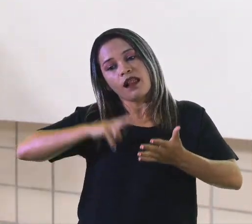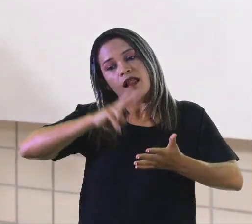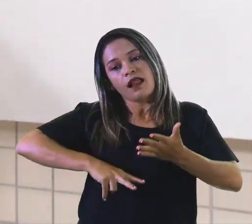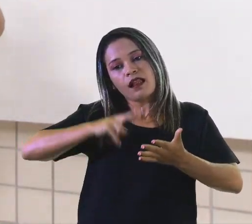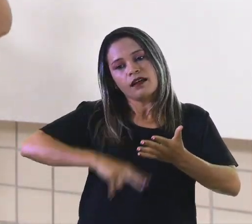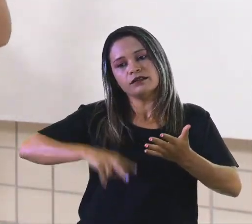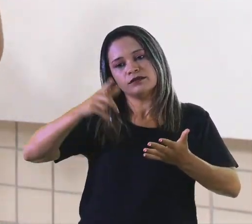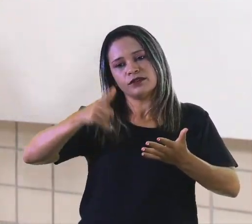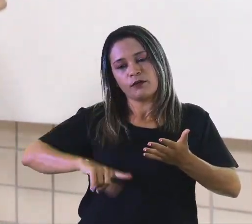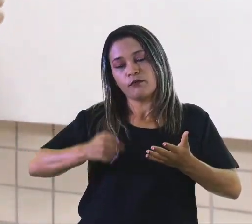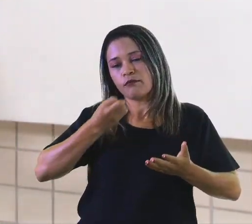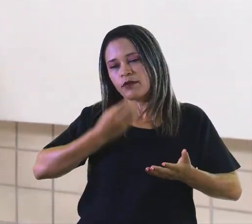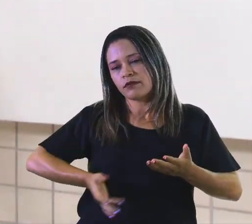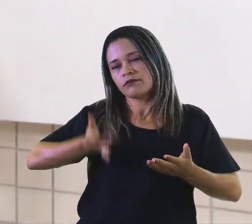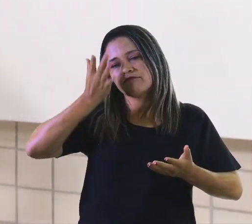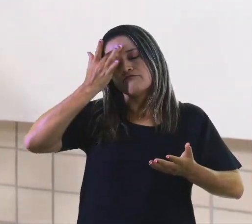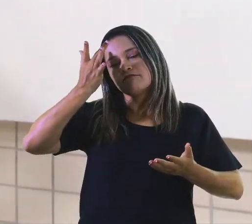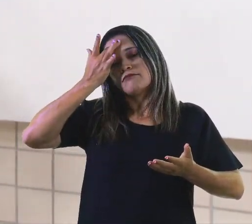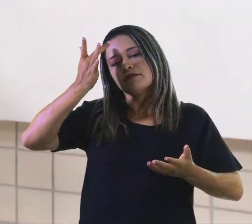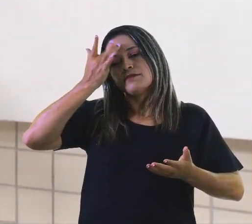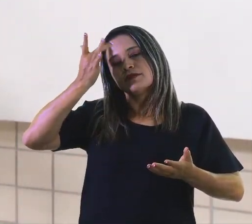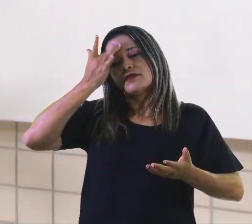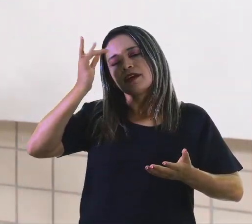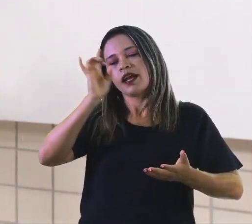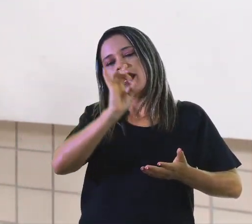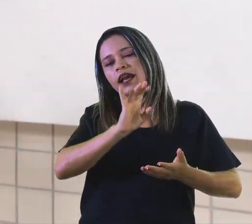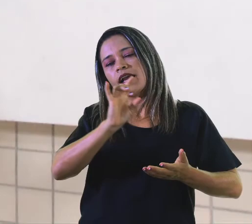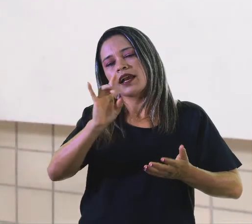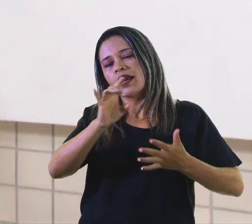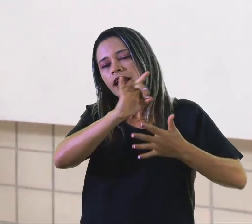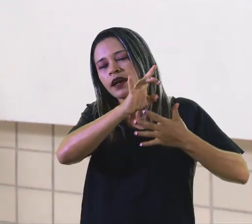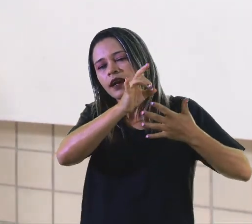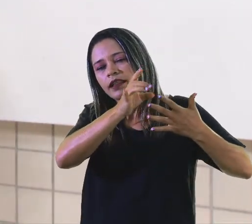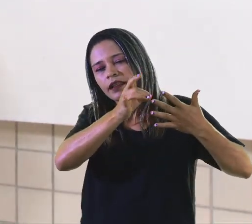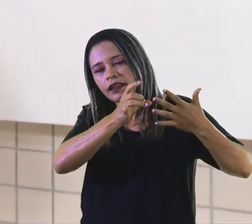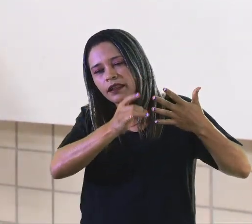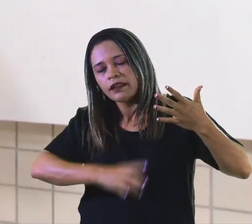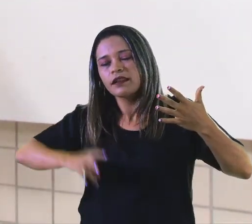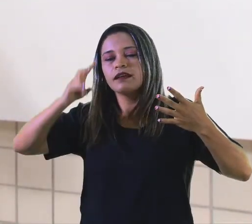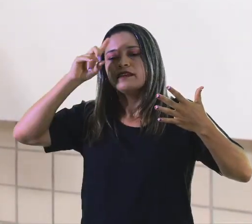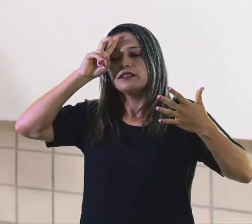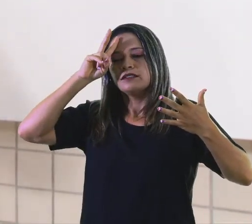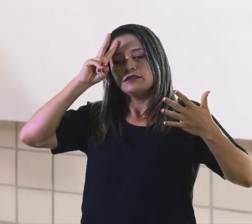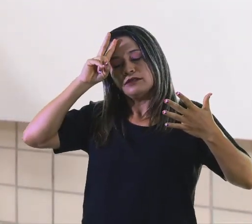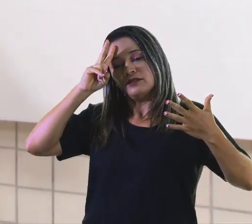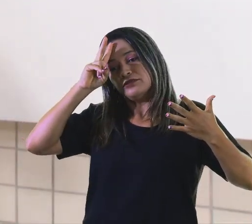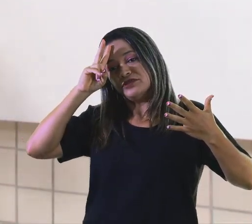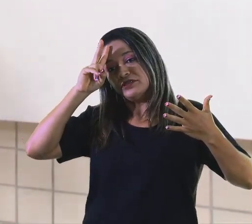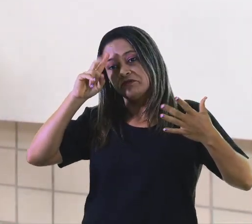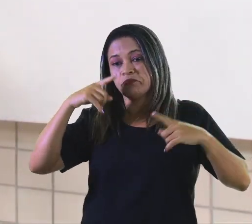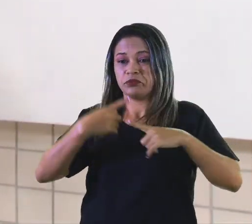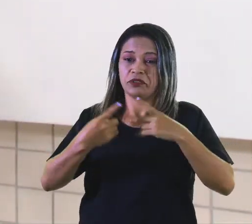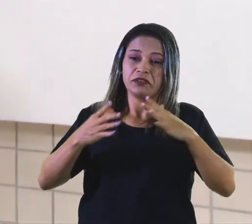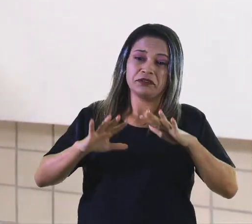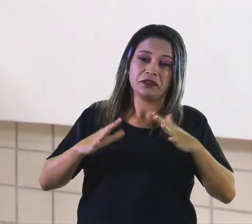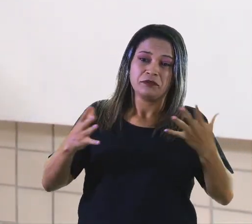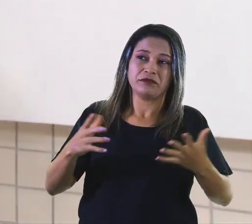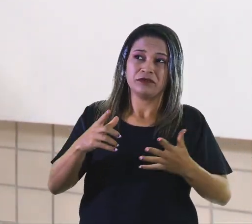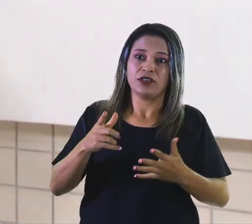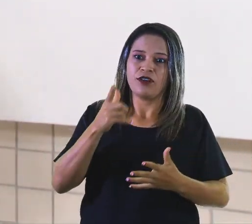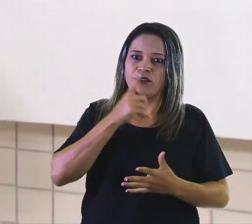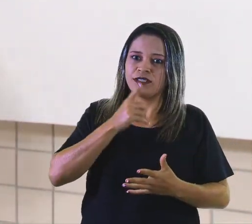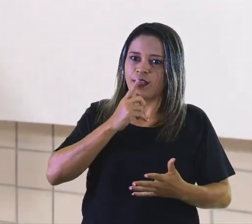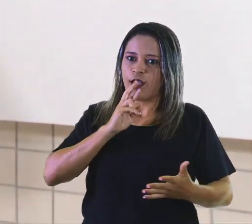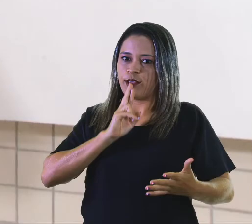bom que a gente memoriza mais cada detalhezinho da história, porque de repente você já vai conseguir